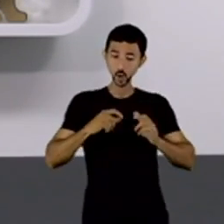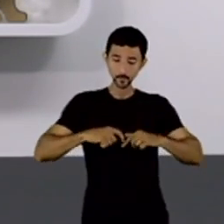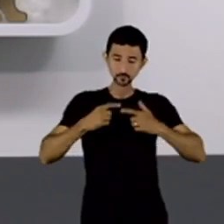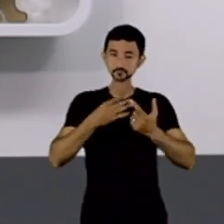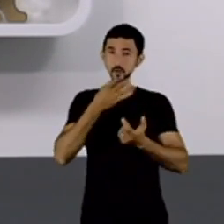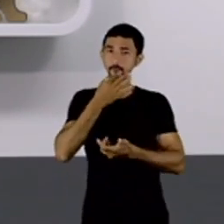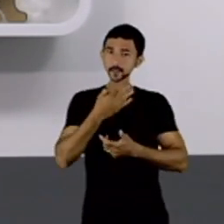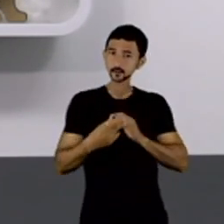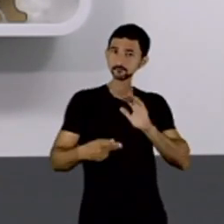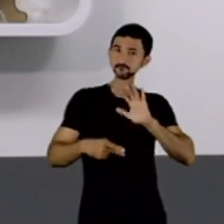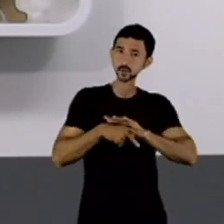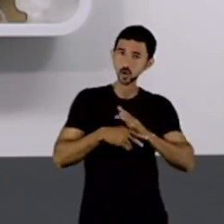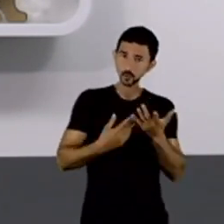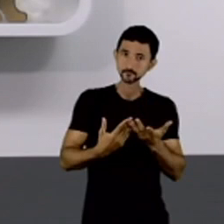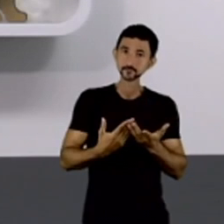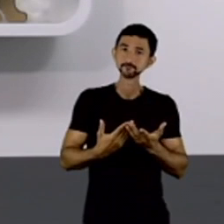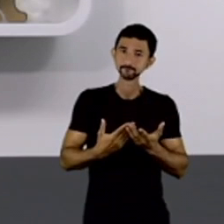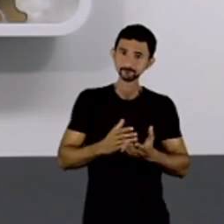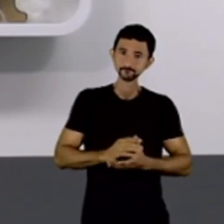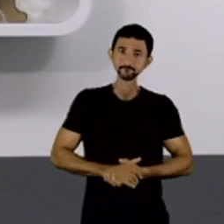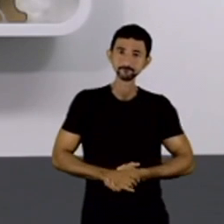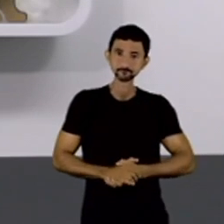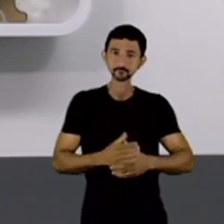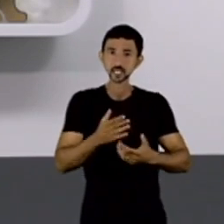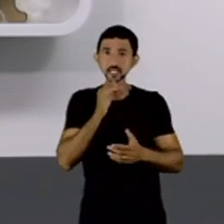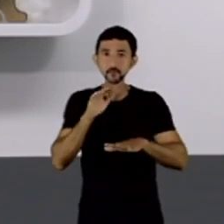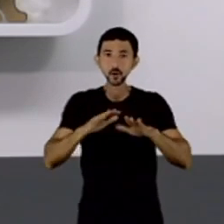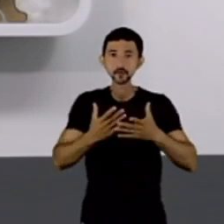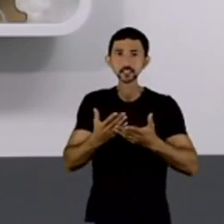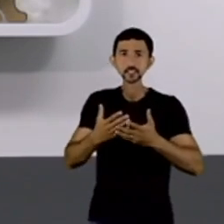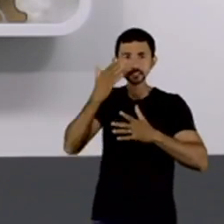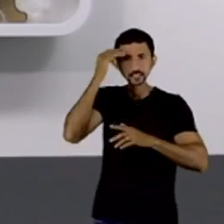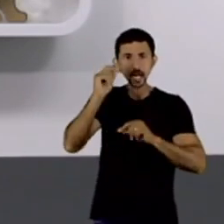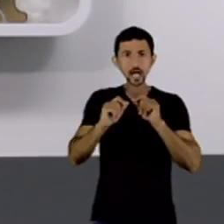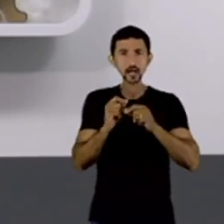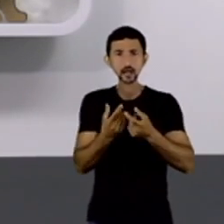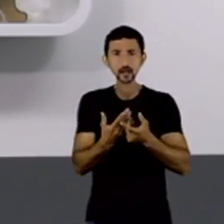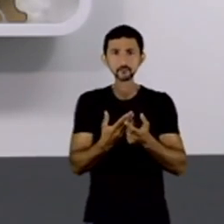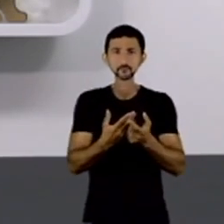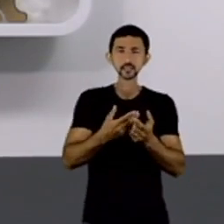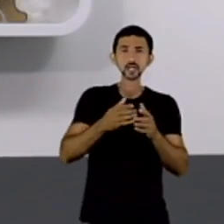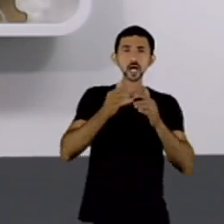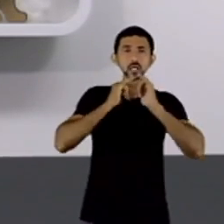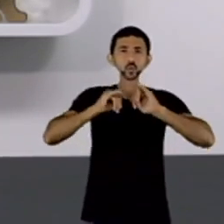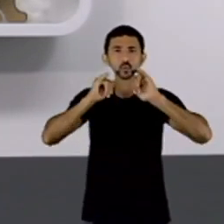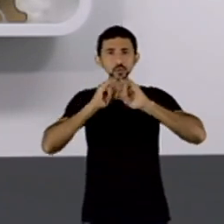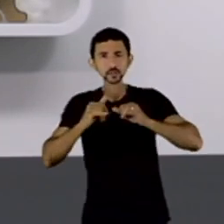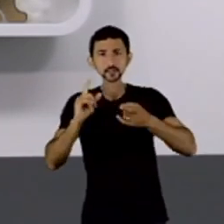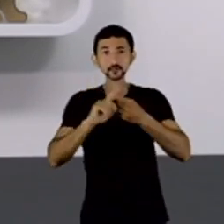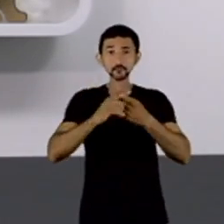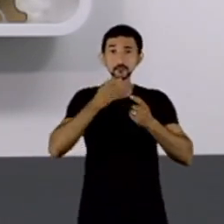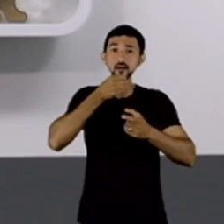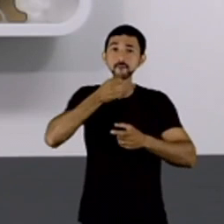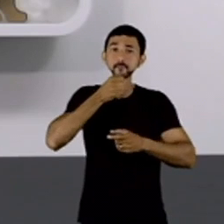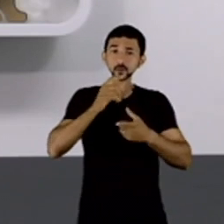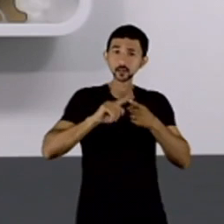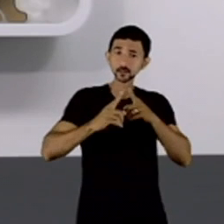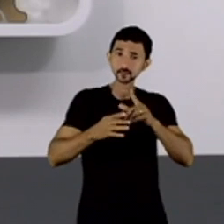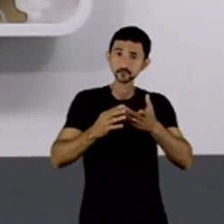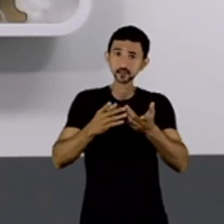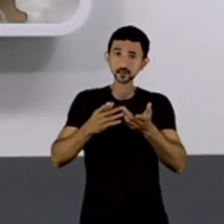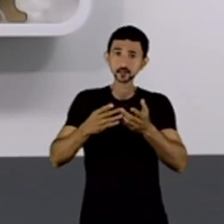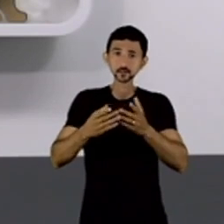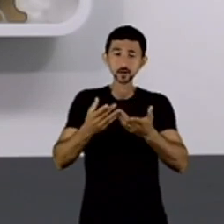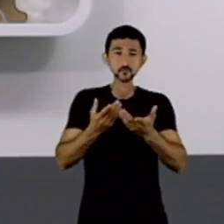senso crítico, a opinião crítica, porque a gente sabe que tanto a notícia quanto a reportagem estão